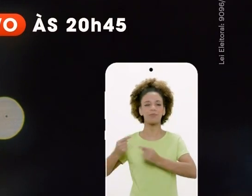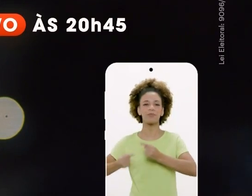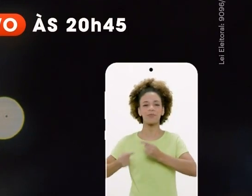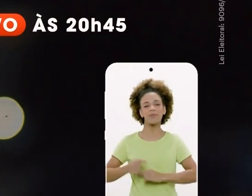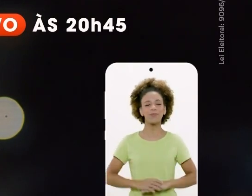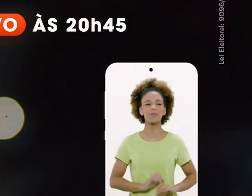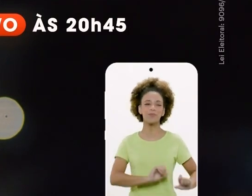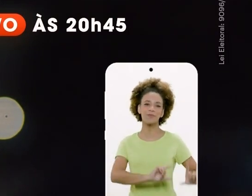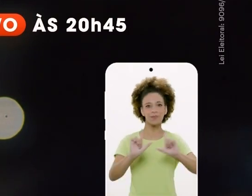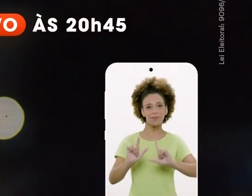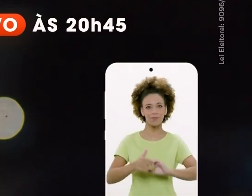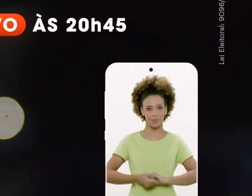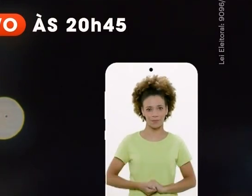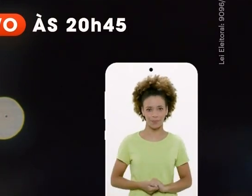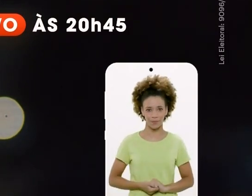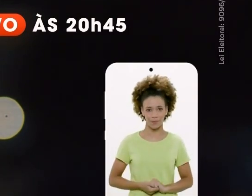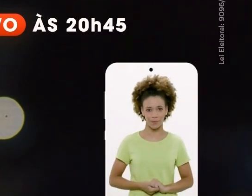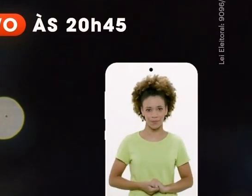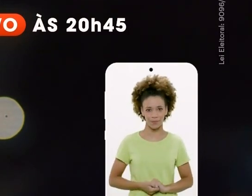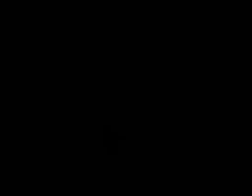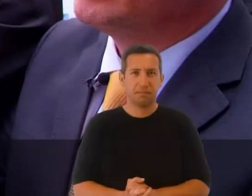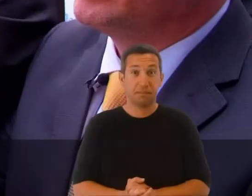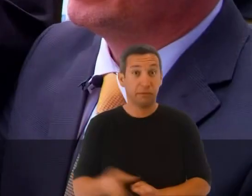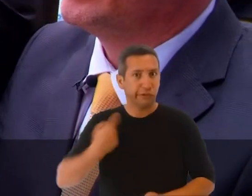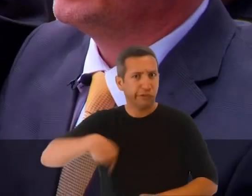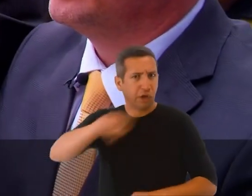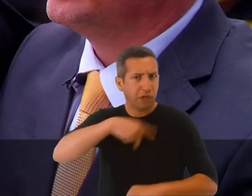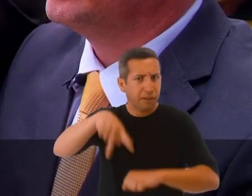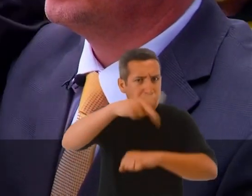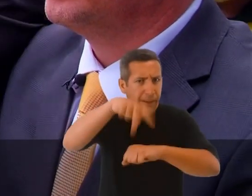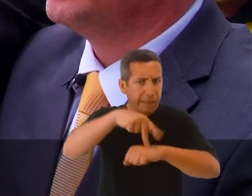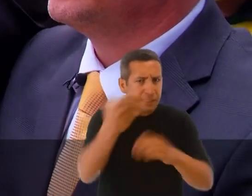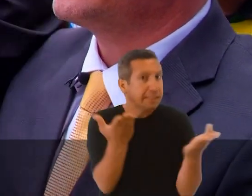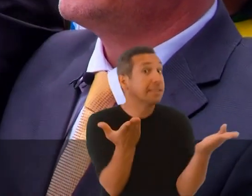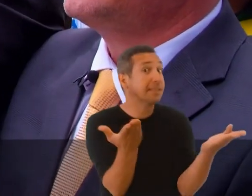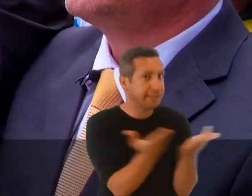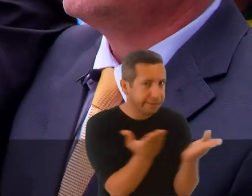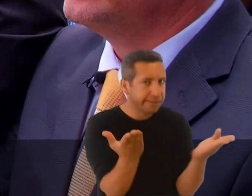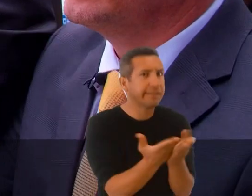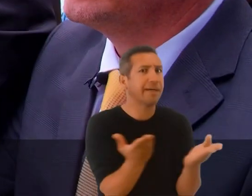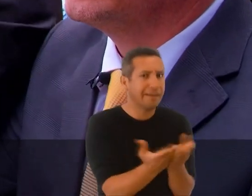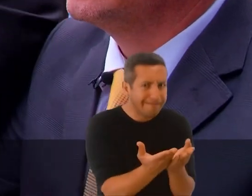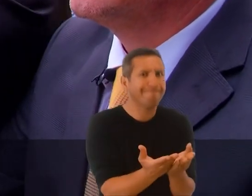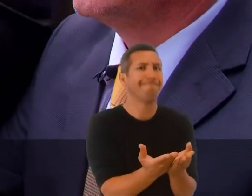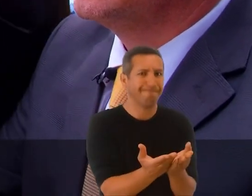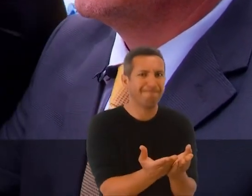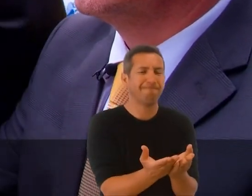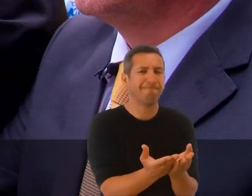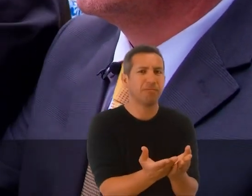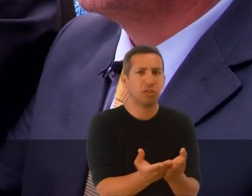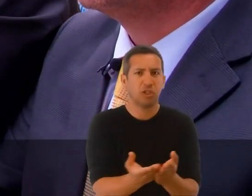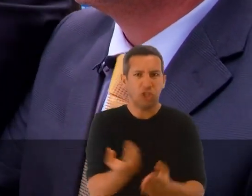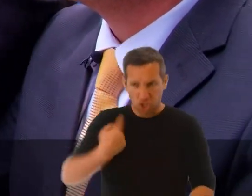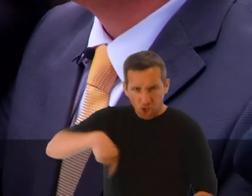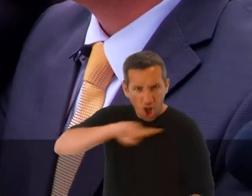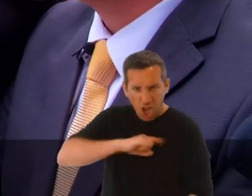descubra um novo jeito de ver e debater política. Nós somos uma nação cristã. Nós não